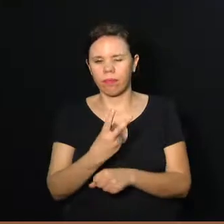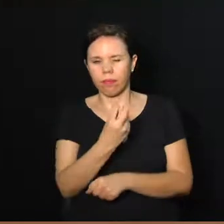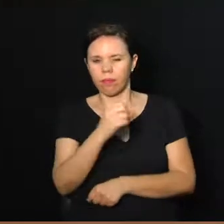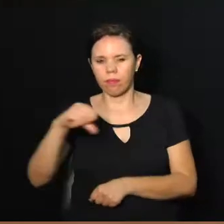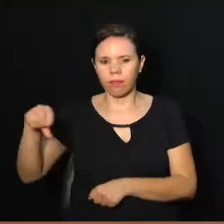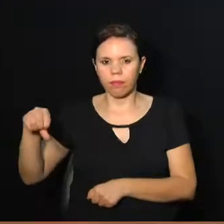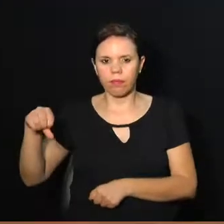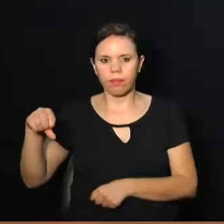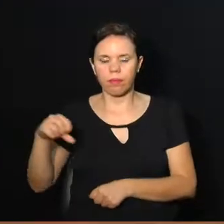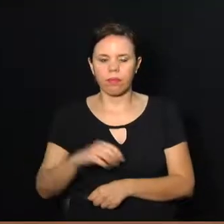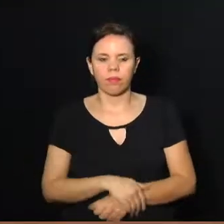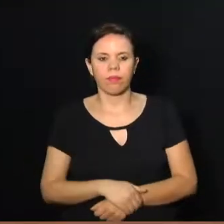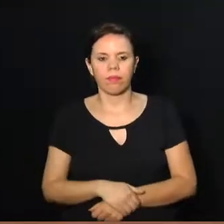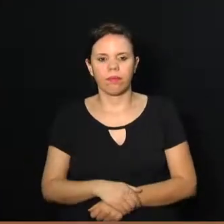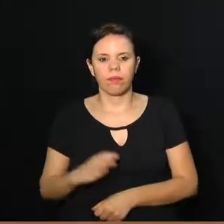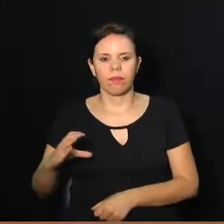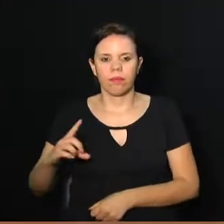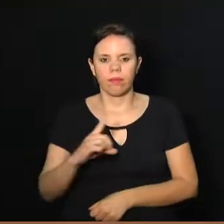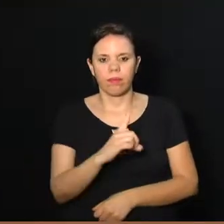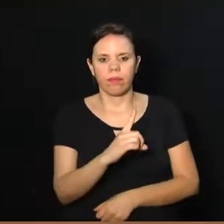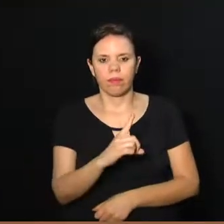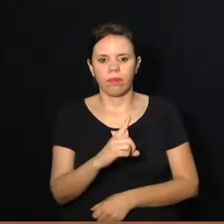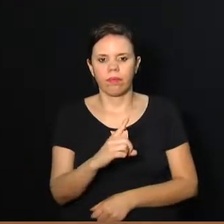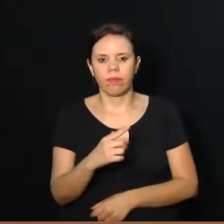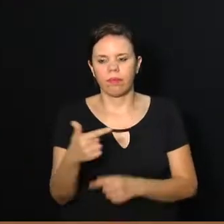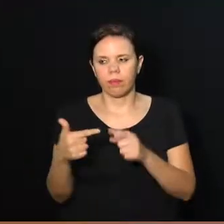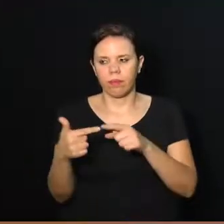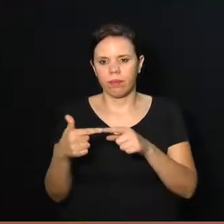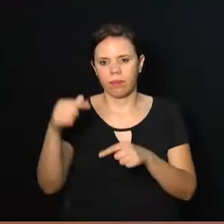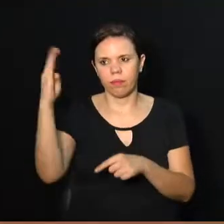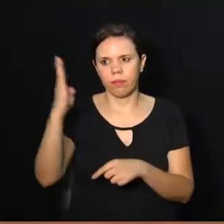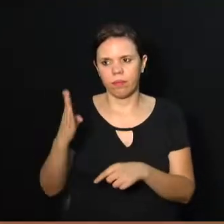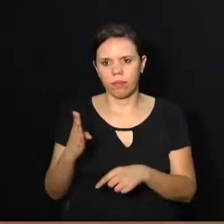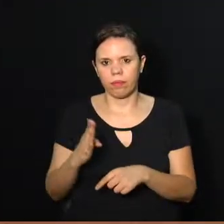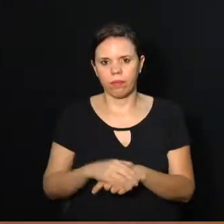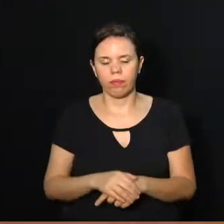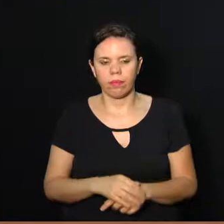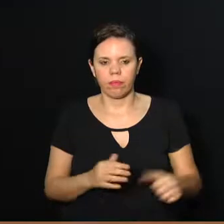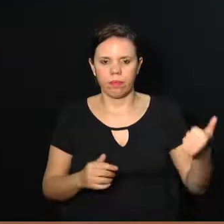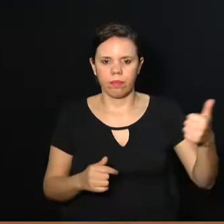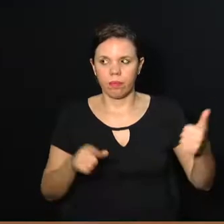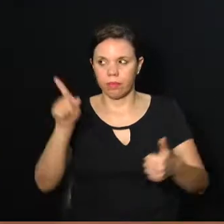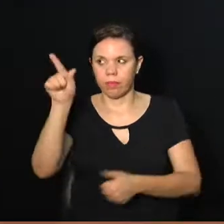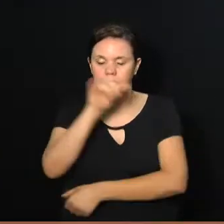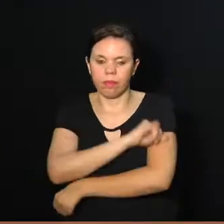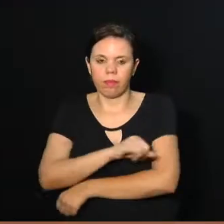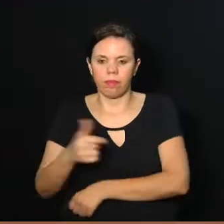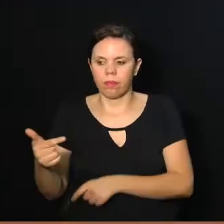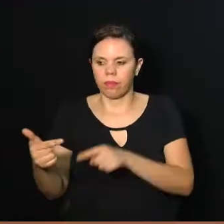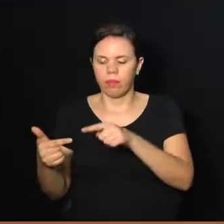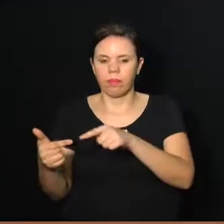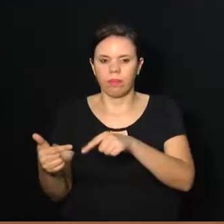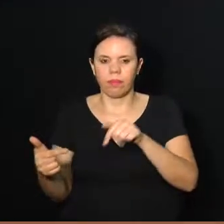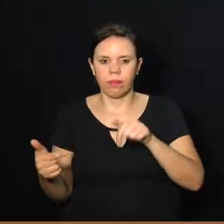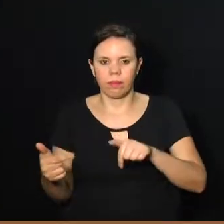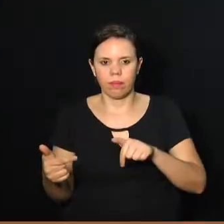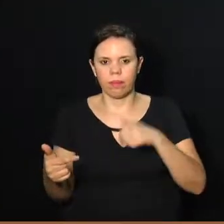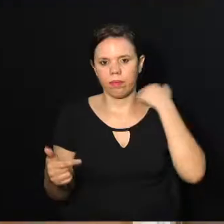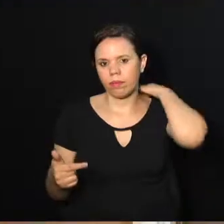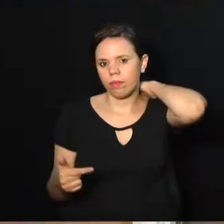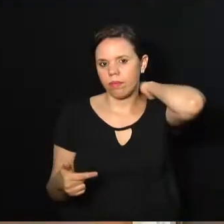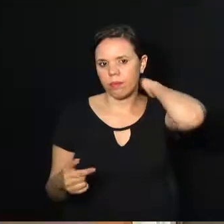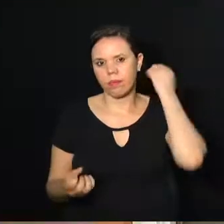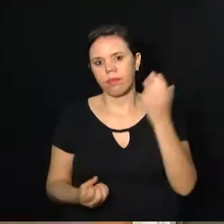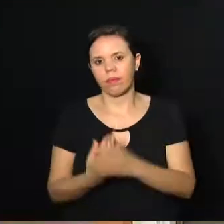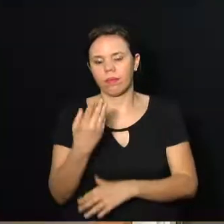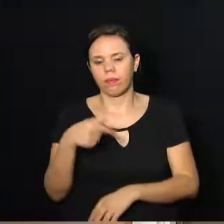me engano, a coordenadoria ela foi a segunda no Brasil, né? A primeira era no Rio de Janeiro e a segunda foi constituída